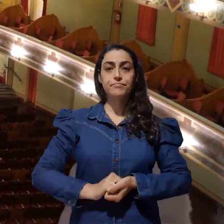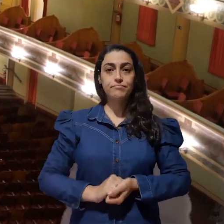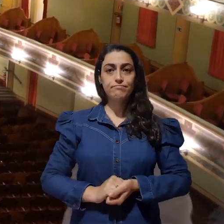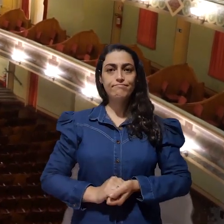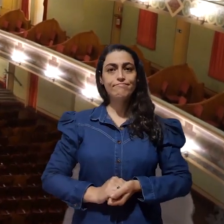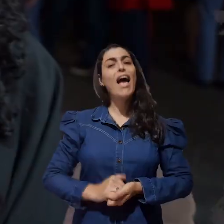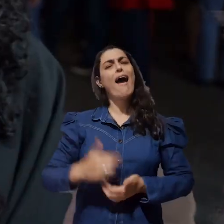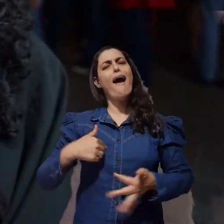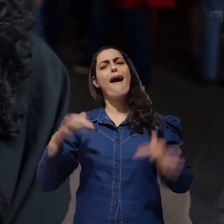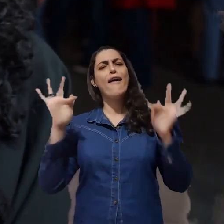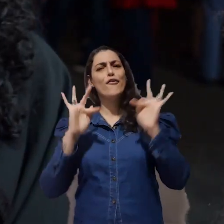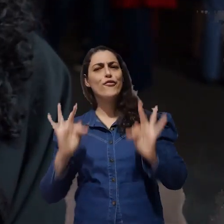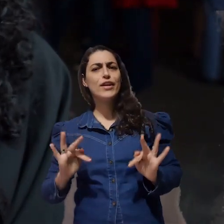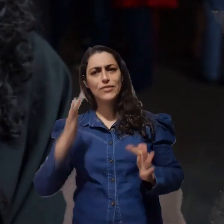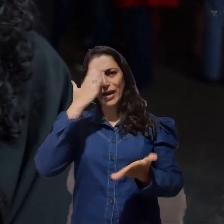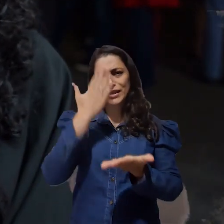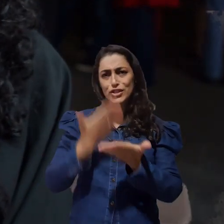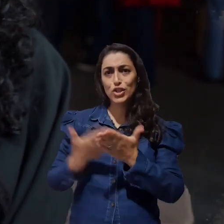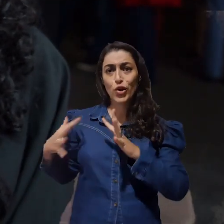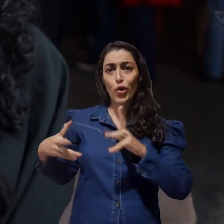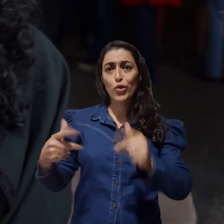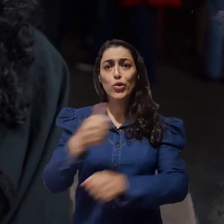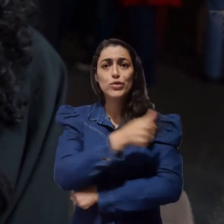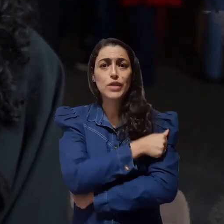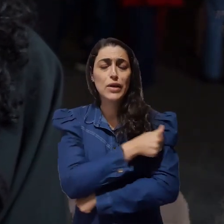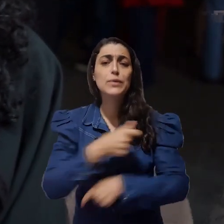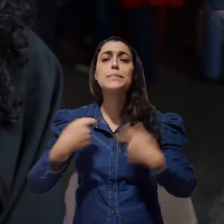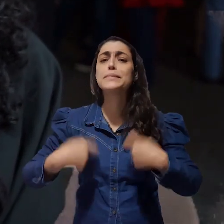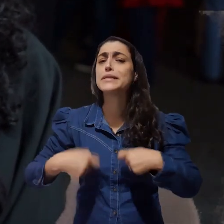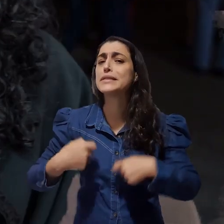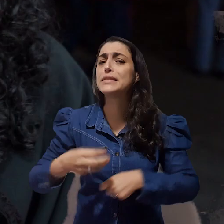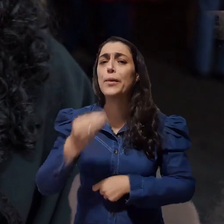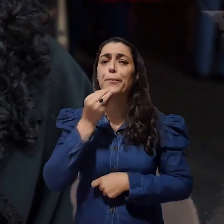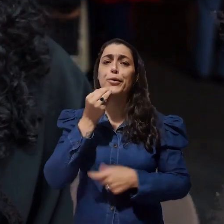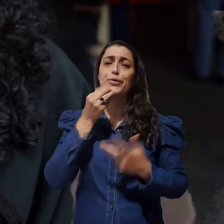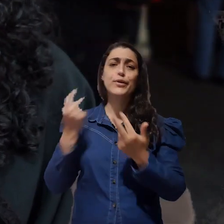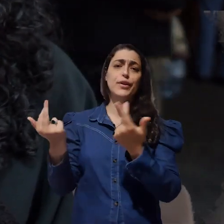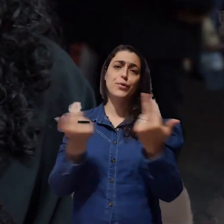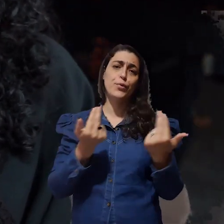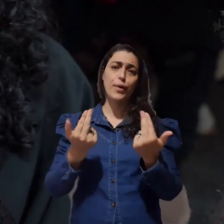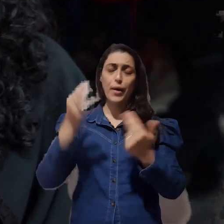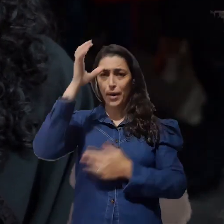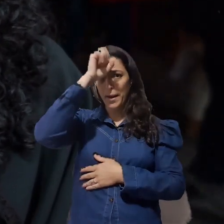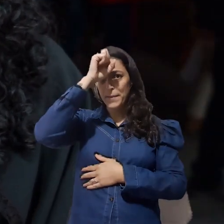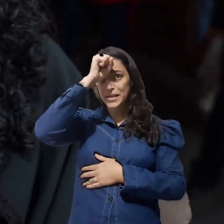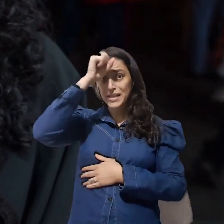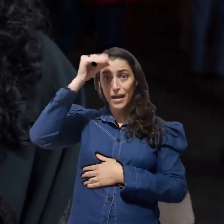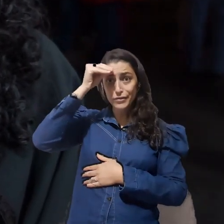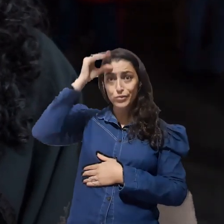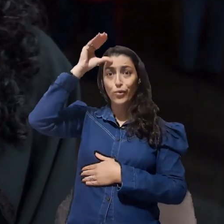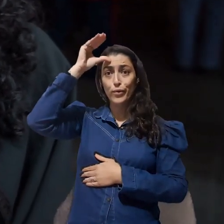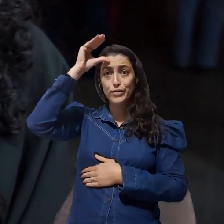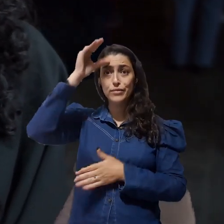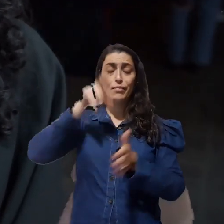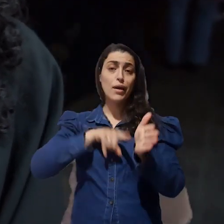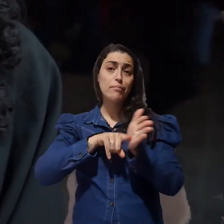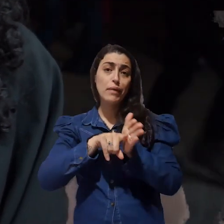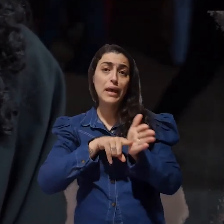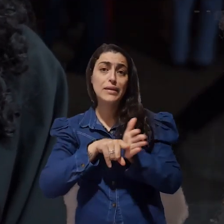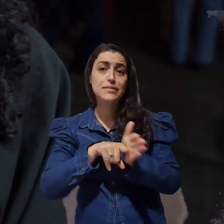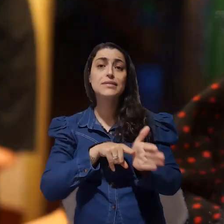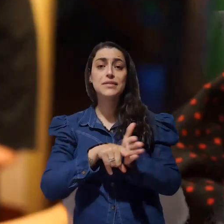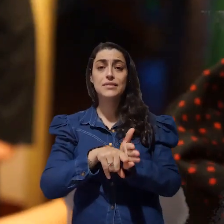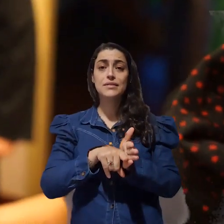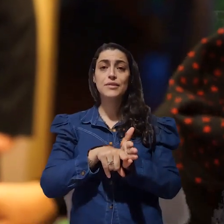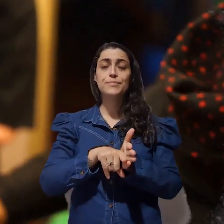eu fico muito feliz, né? Eu acredito que todos os estudantes deveriam ter essa oportunidade de aprendizado, de conhecimento, de